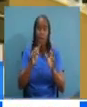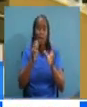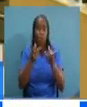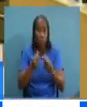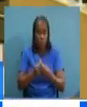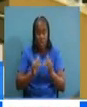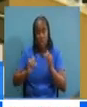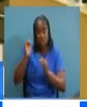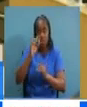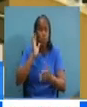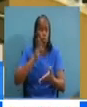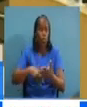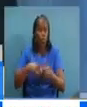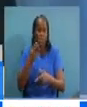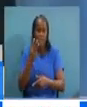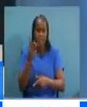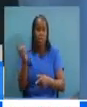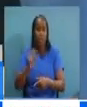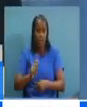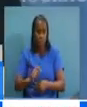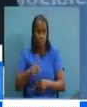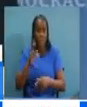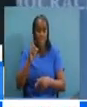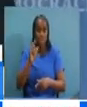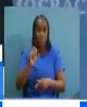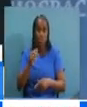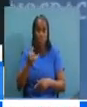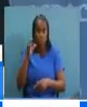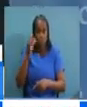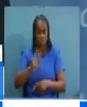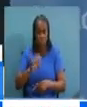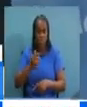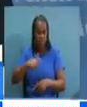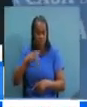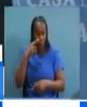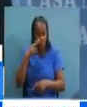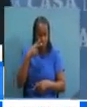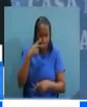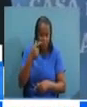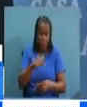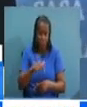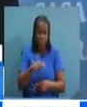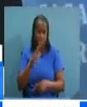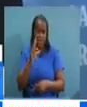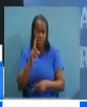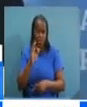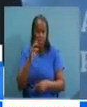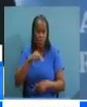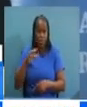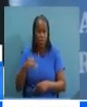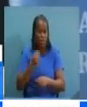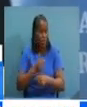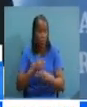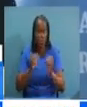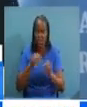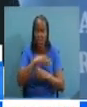trimestre 6,2%. Nós encontramos cerca de 64 mil jovens que não trabalhavam, não estudavam e não estavam enquadrados em